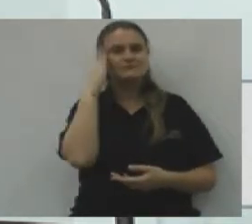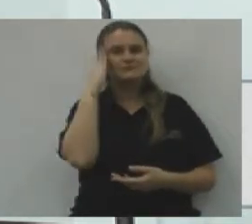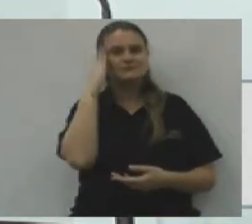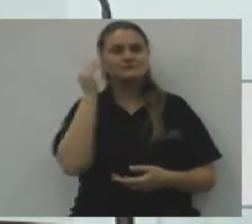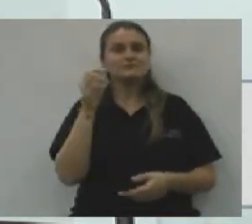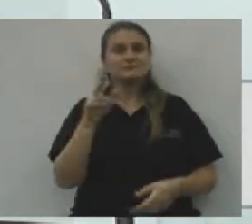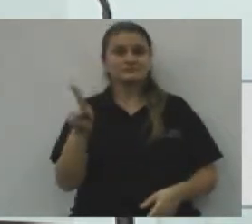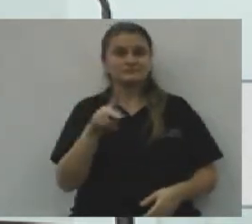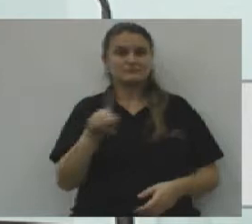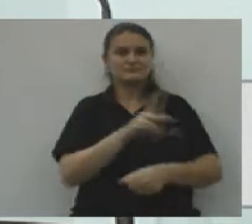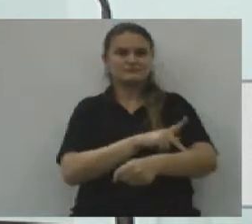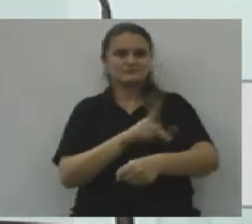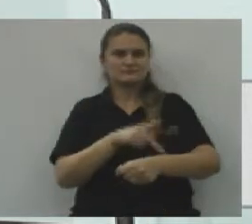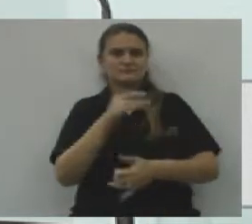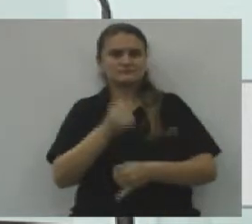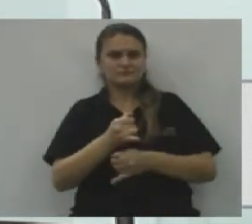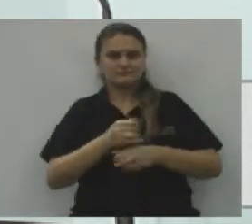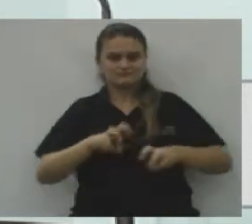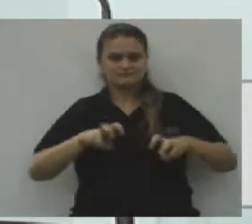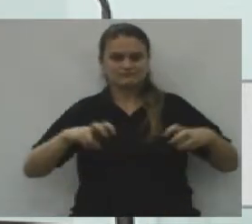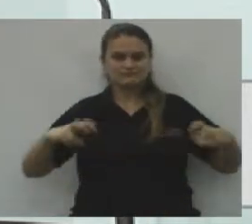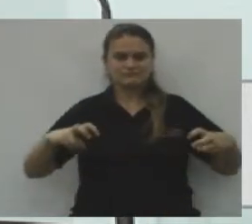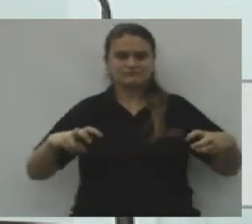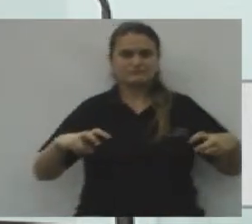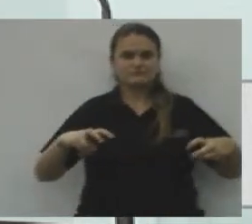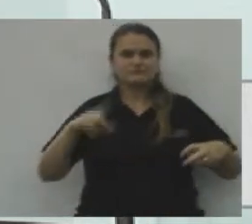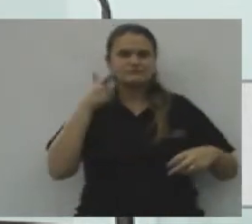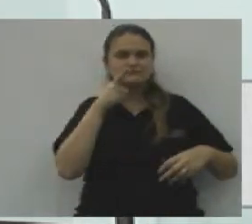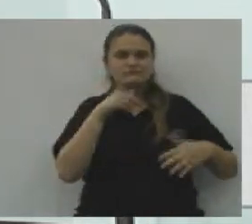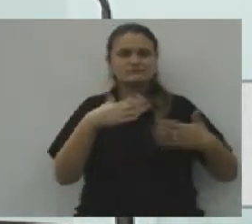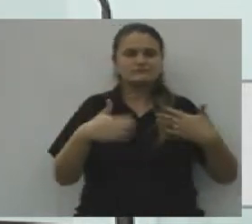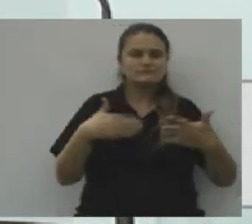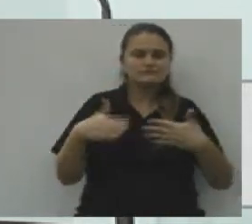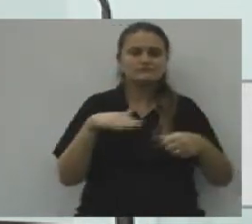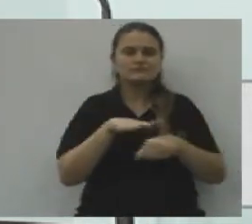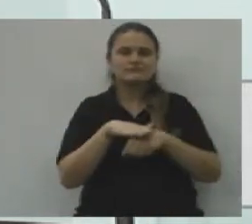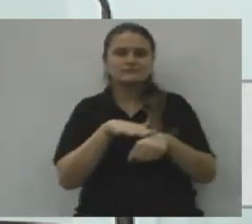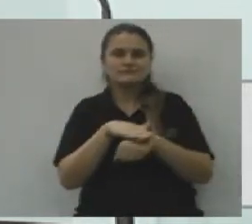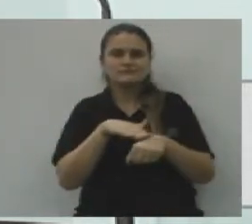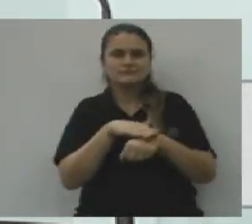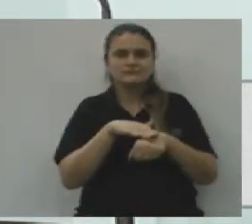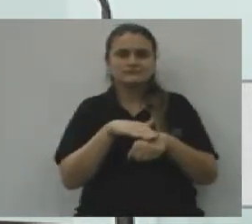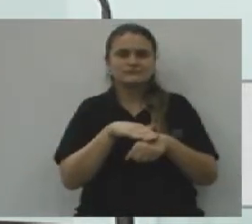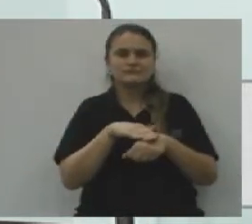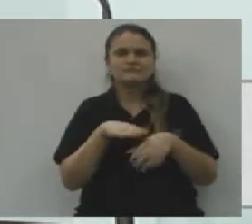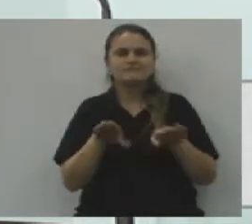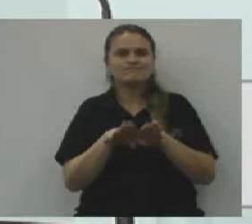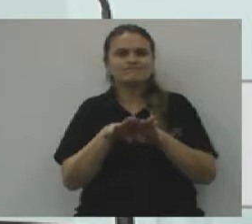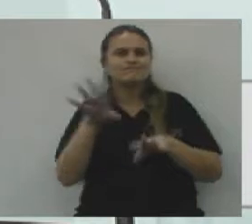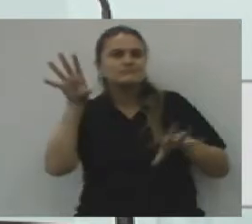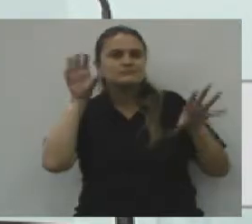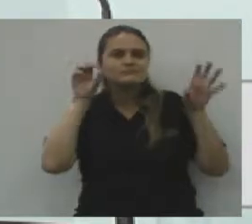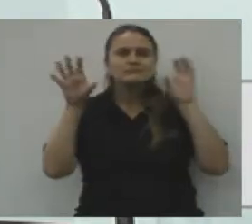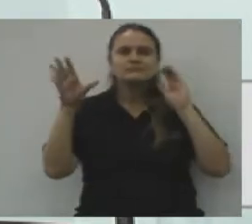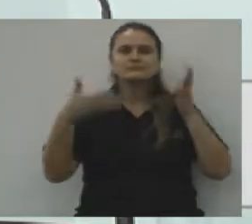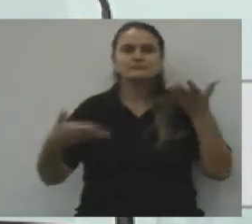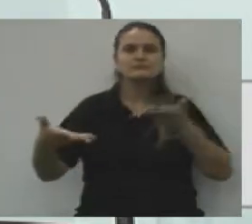um professor, um pedagogo, um diretor senta e consegue tirar alguns minutos e conversar, mas principalmente